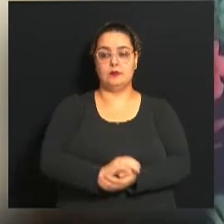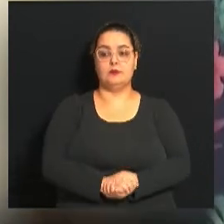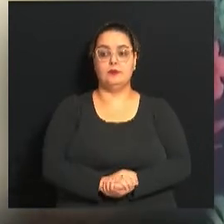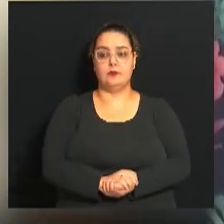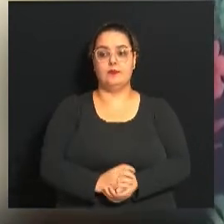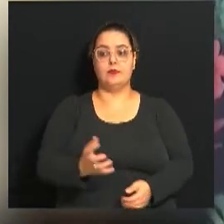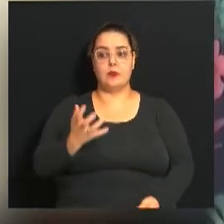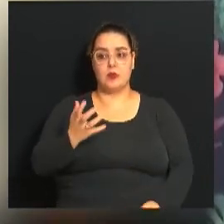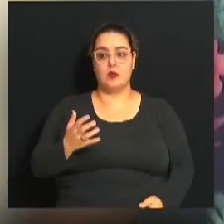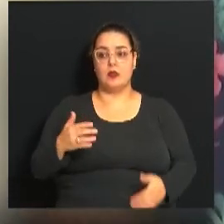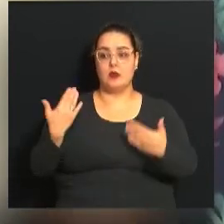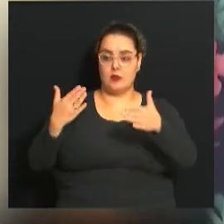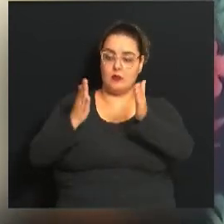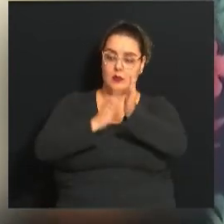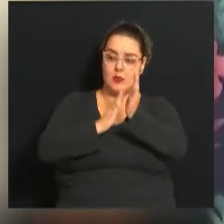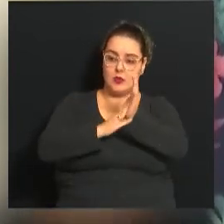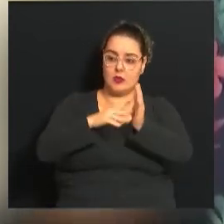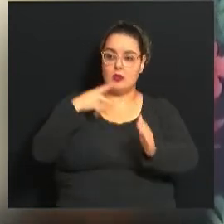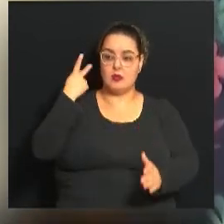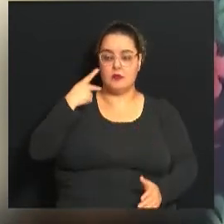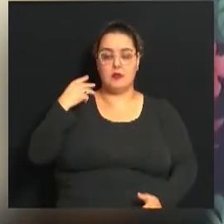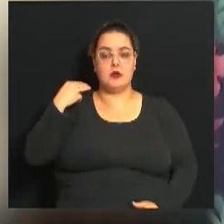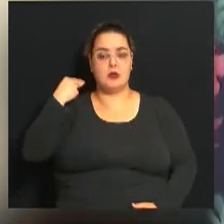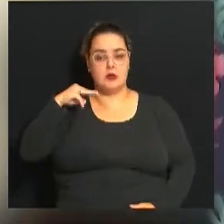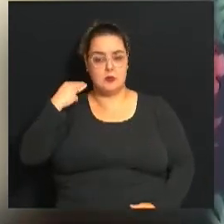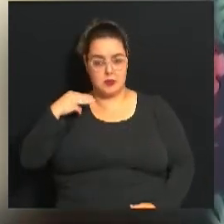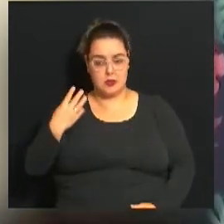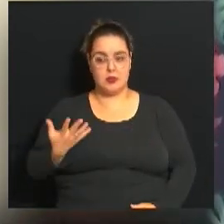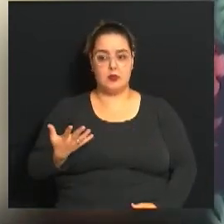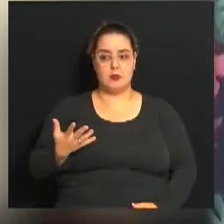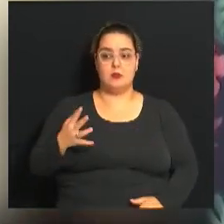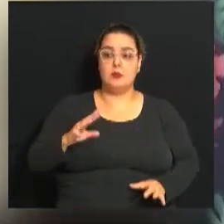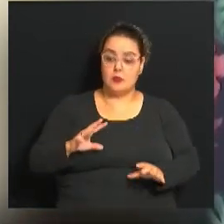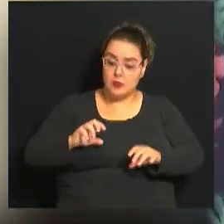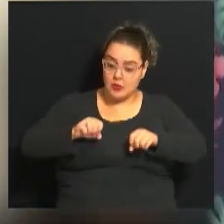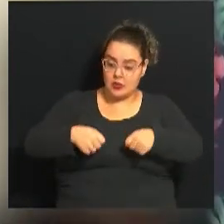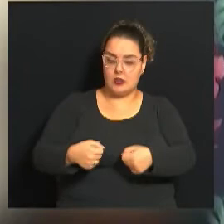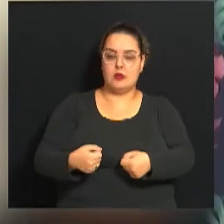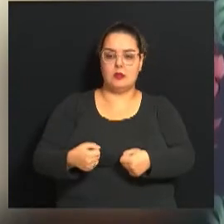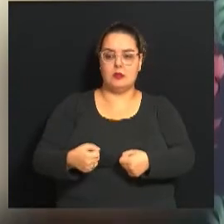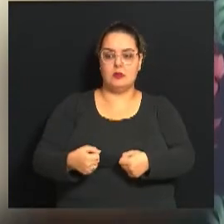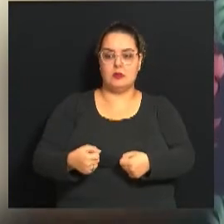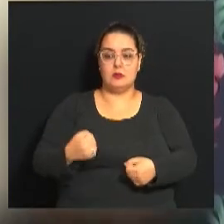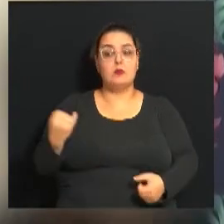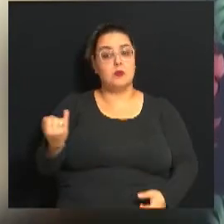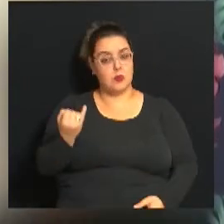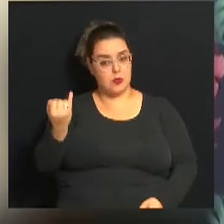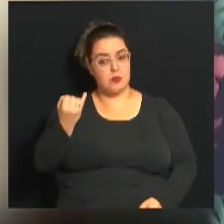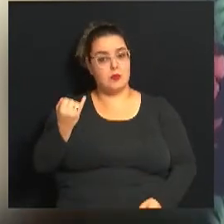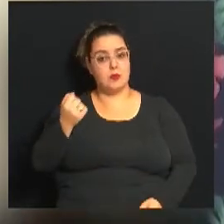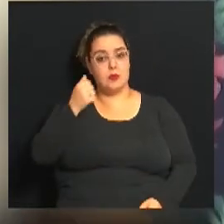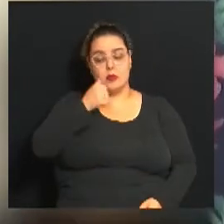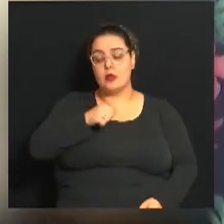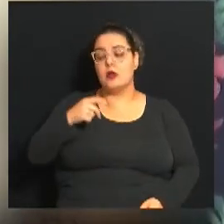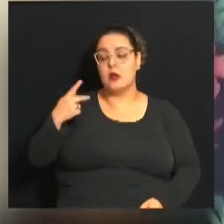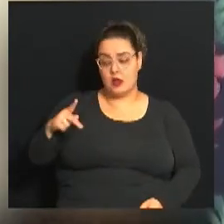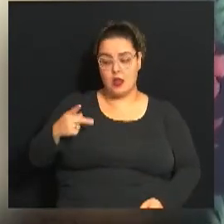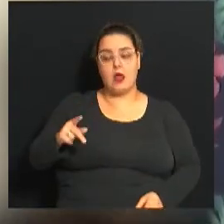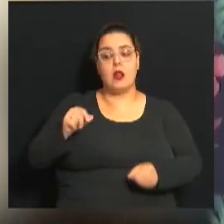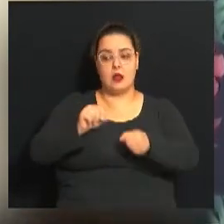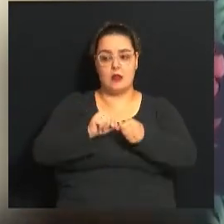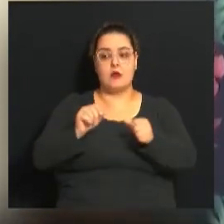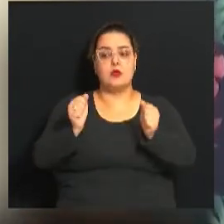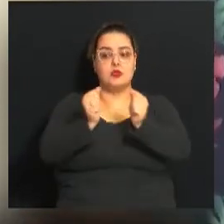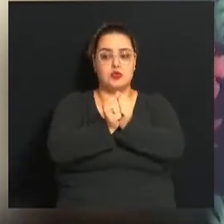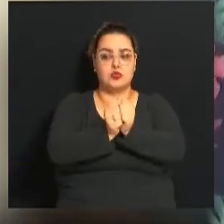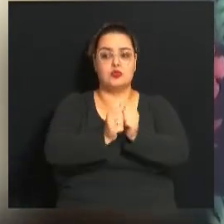saudando a vereadora Mariana Conte por um esforço muito importante que ela fez, junto com a bancada de esquerda,